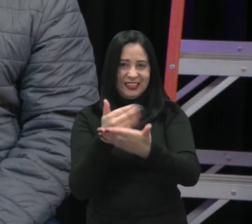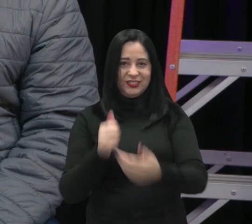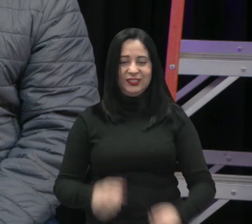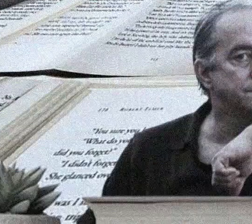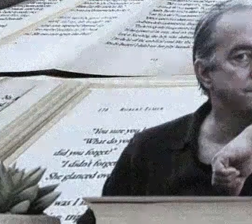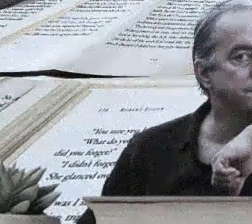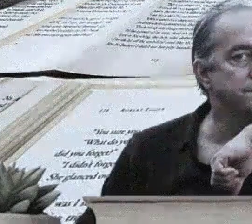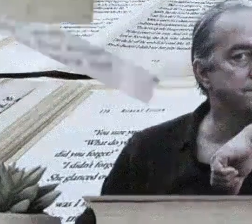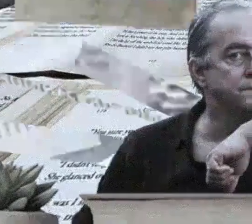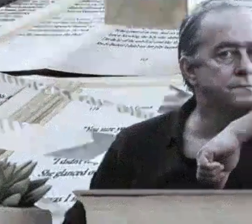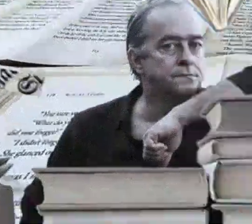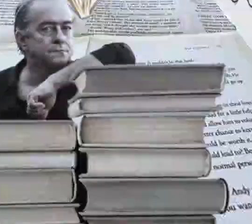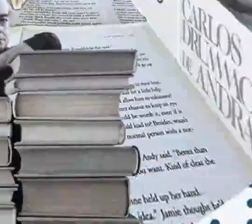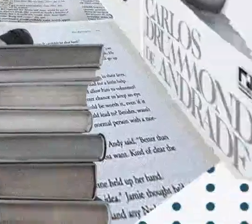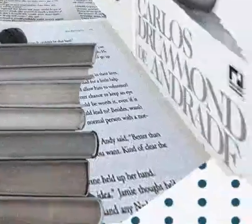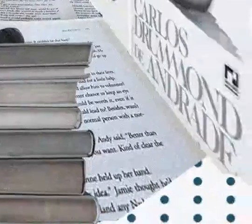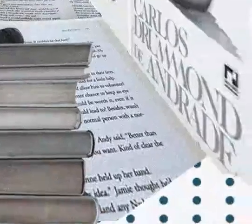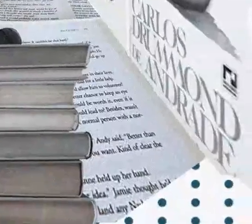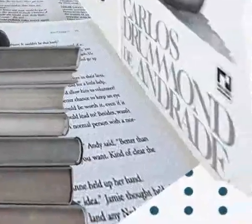Biblioteca.